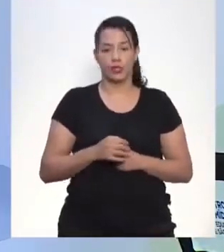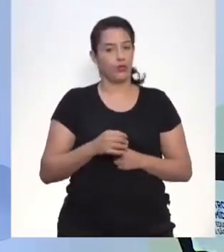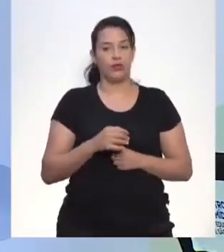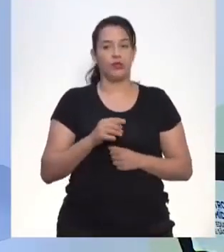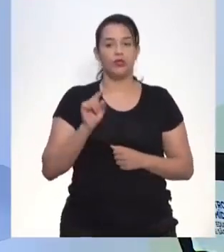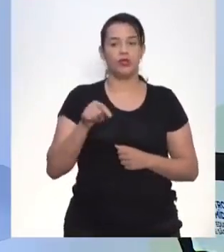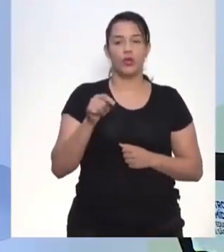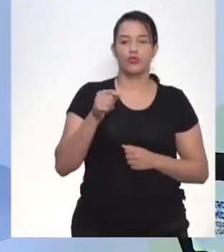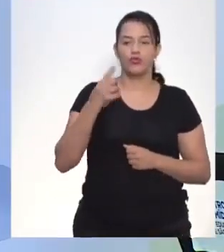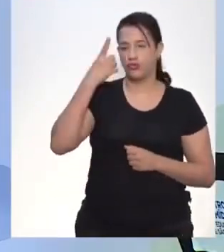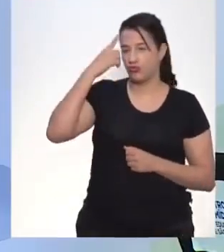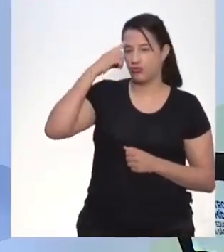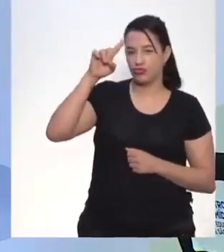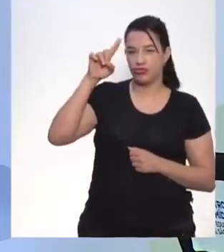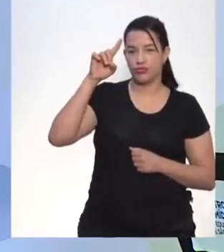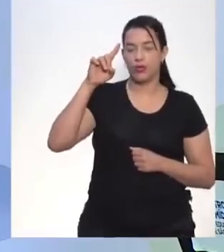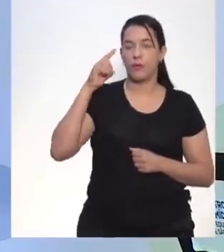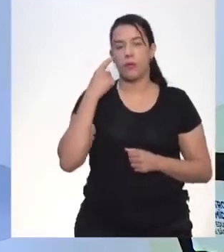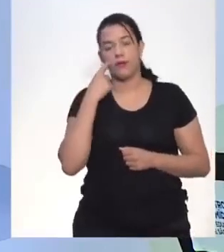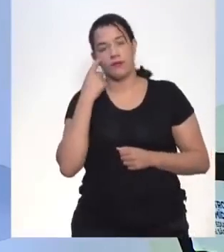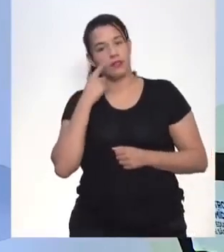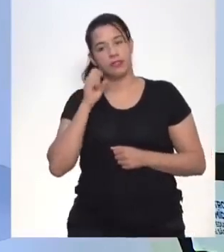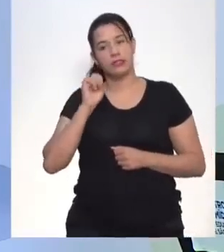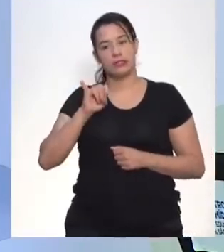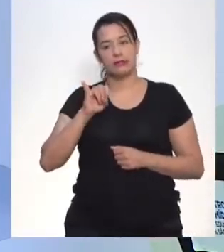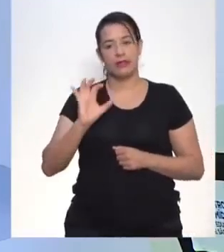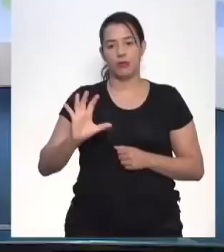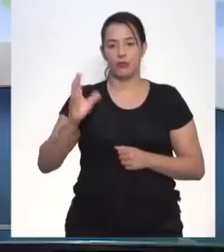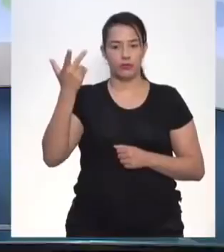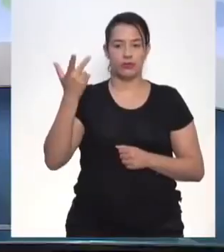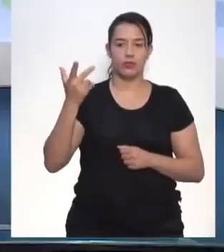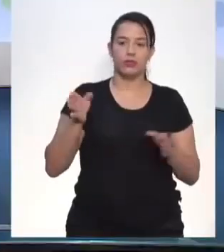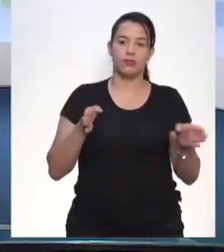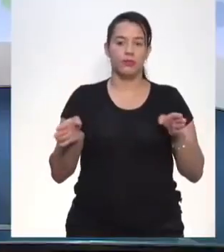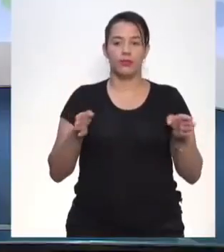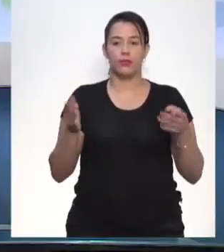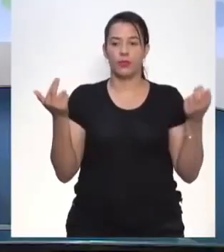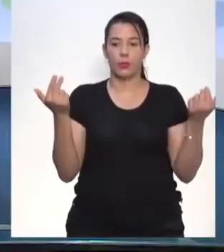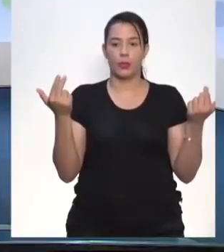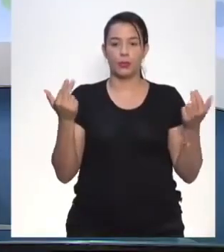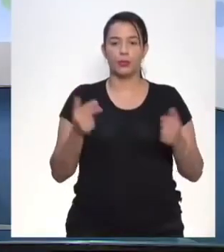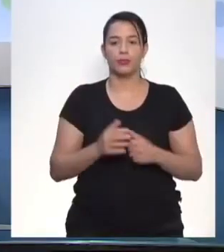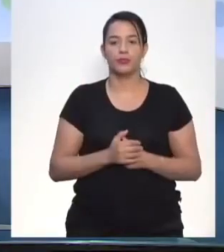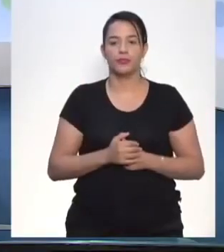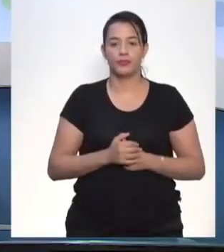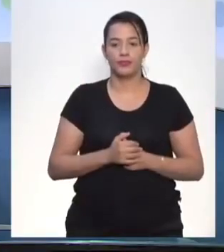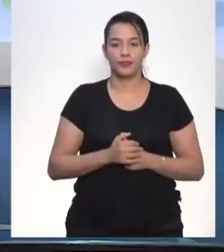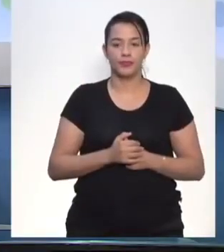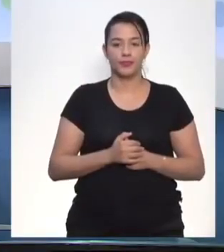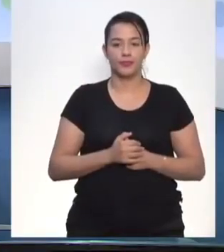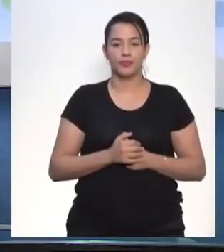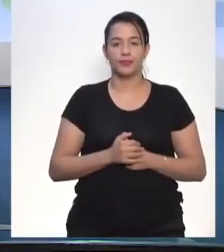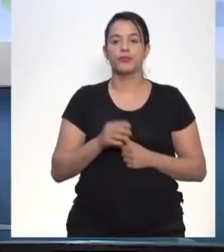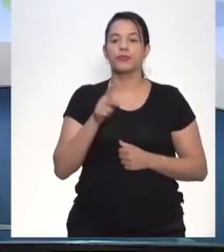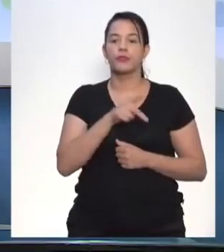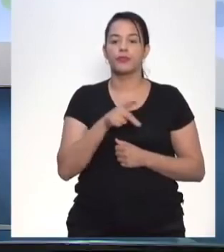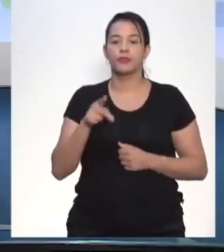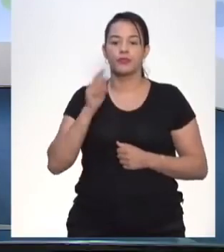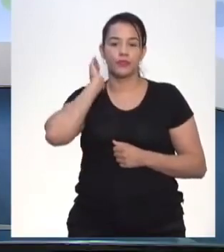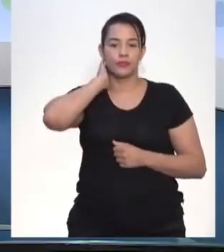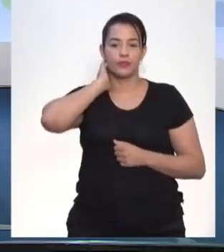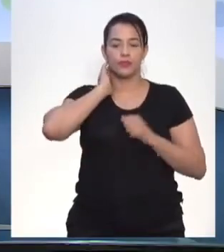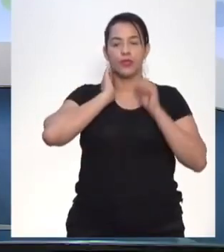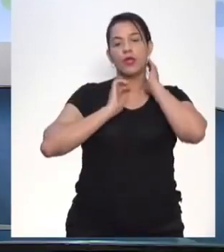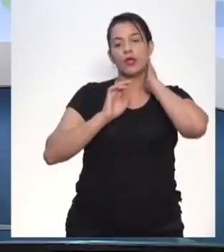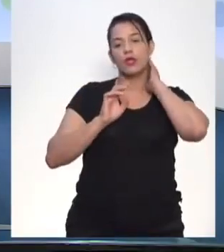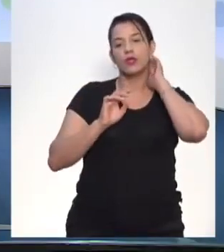somando os dias para ver se eles vão acontecer no mesmo momento, né? Isso mesmo. Beleza? E a professora Edilene dizendo aí